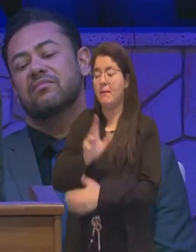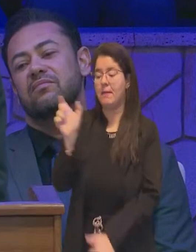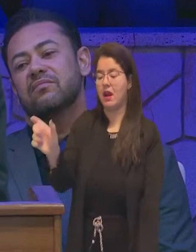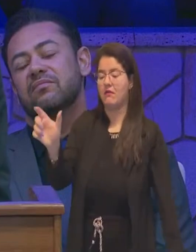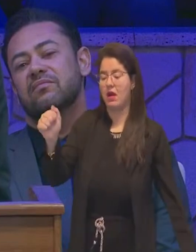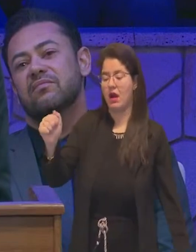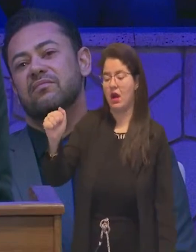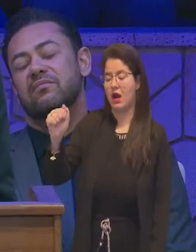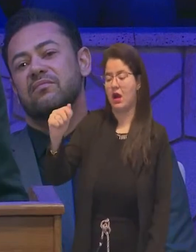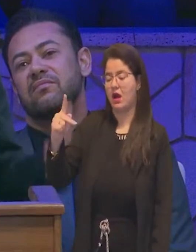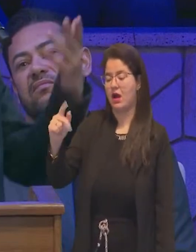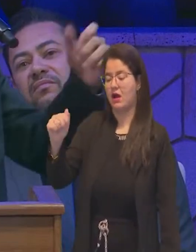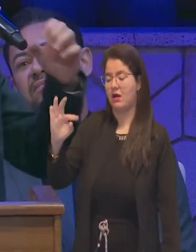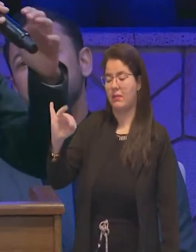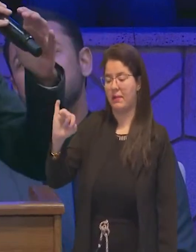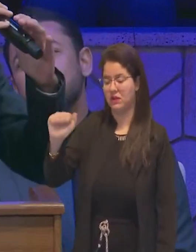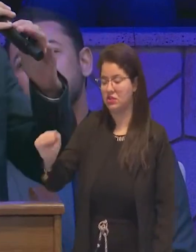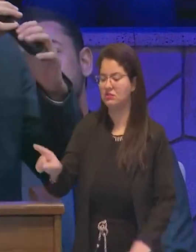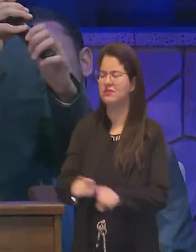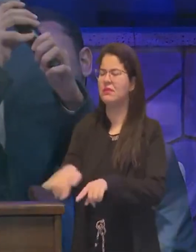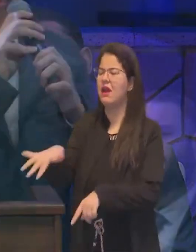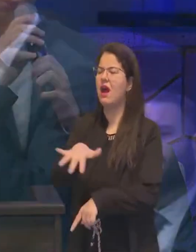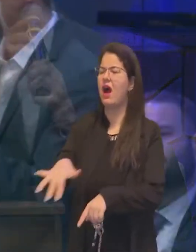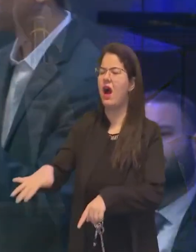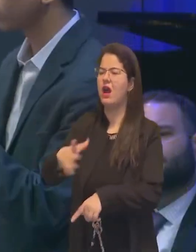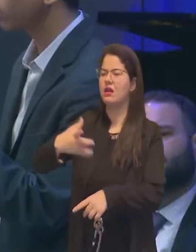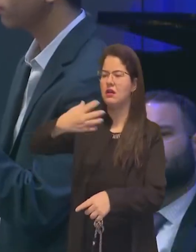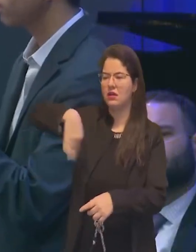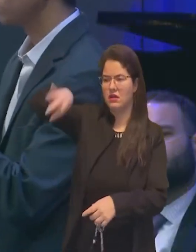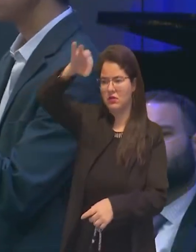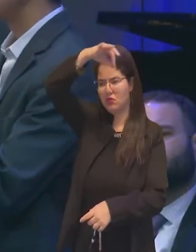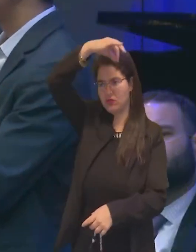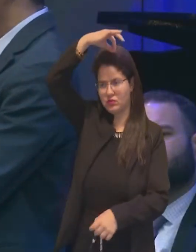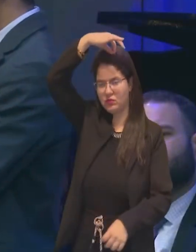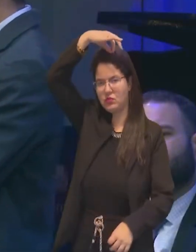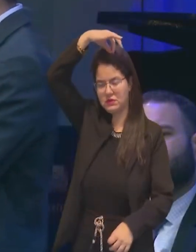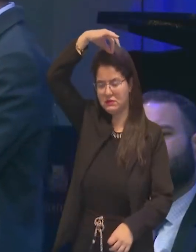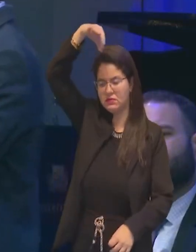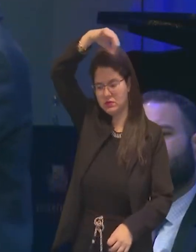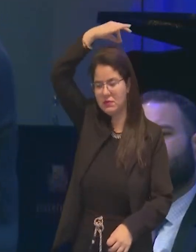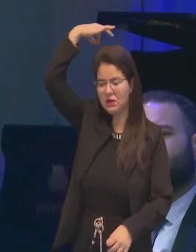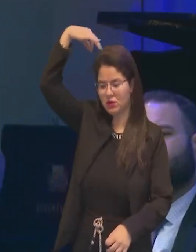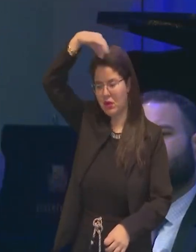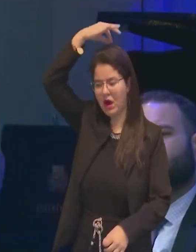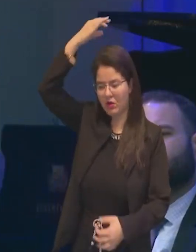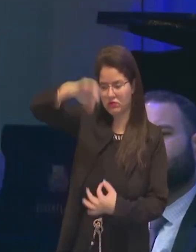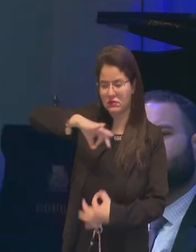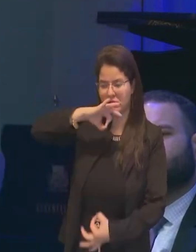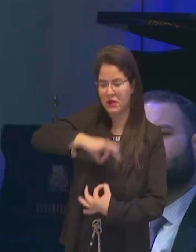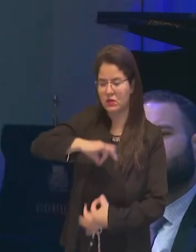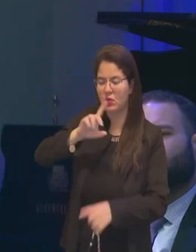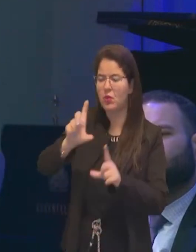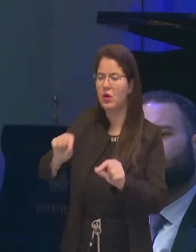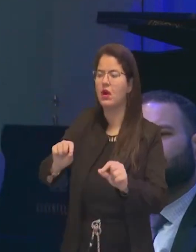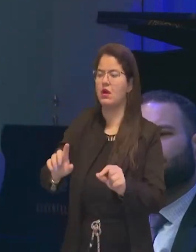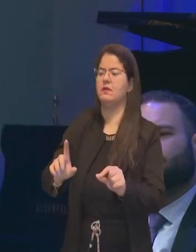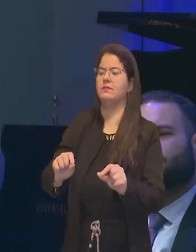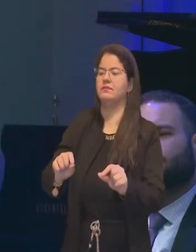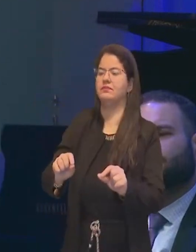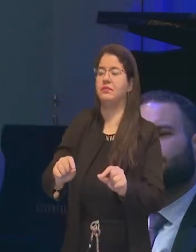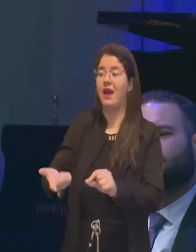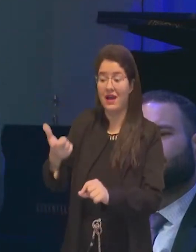apatia, no âmbito espiritual que nós estamos falando aqui, vai se referir ao que antes a gente fazia com